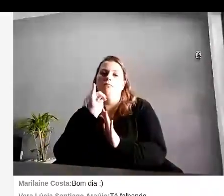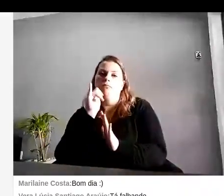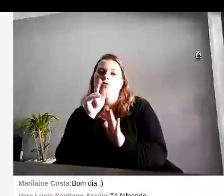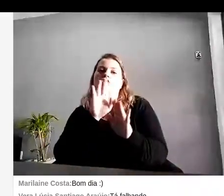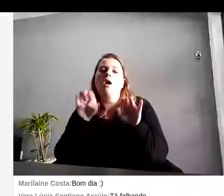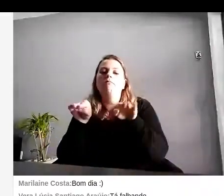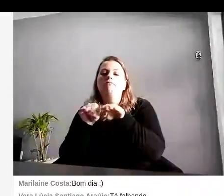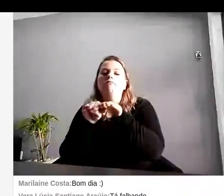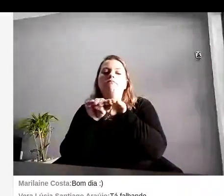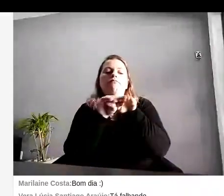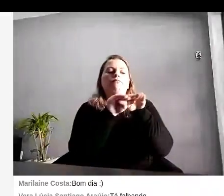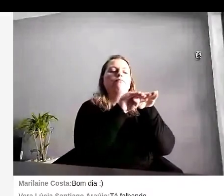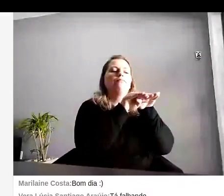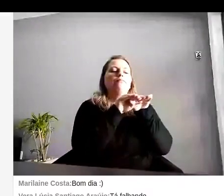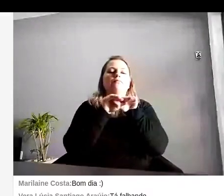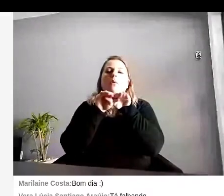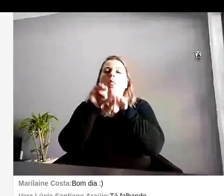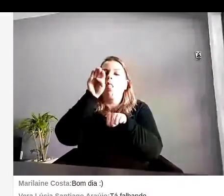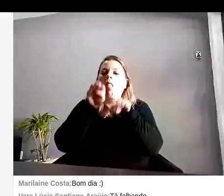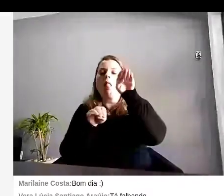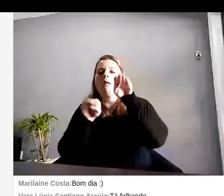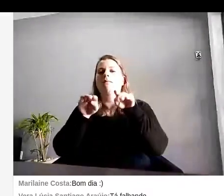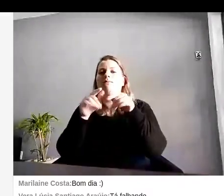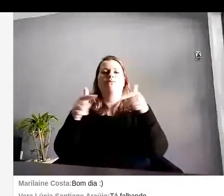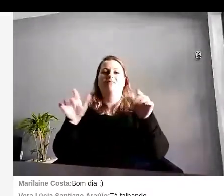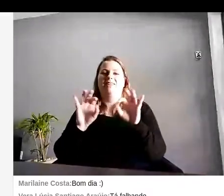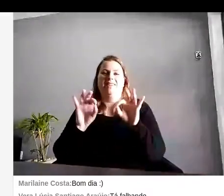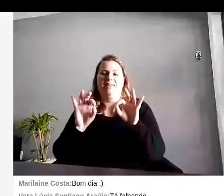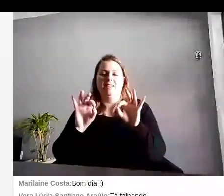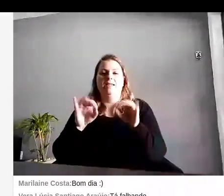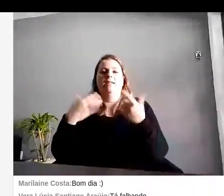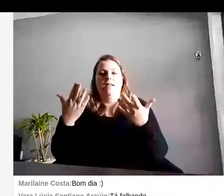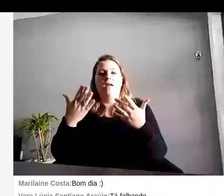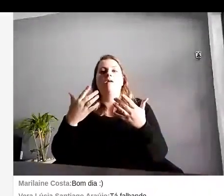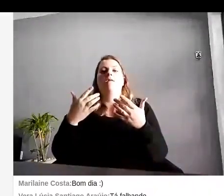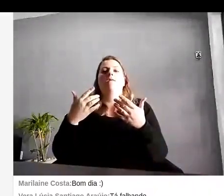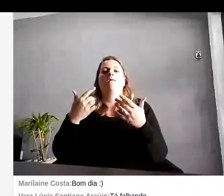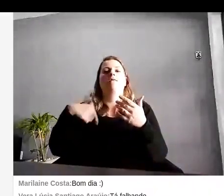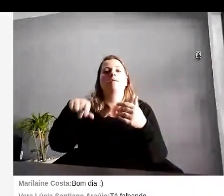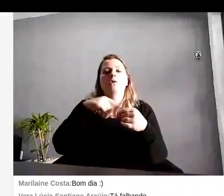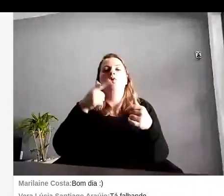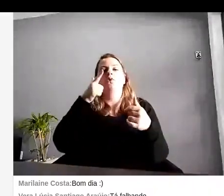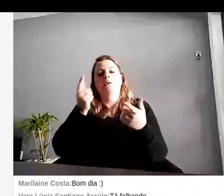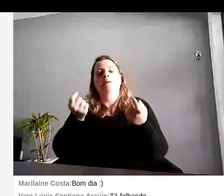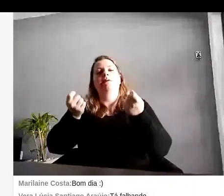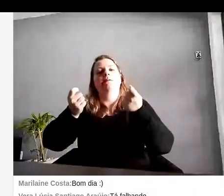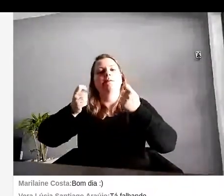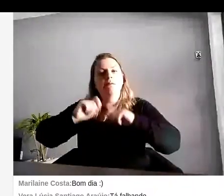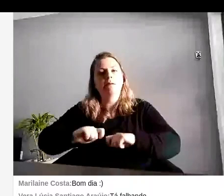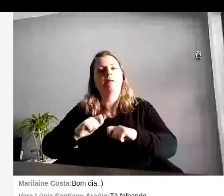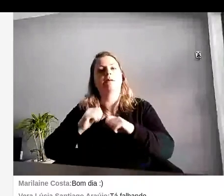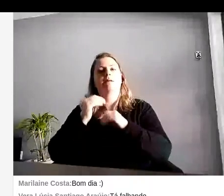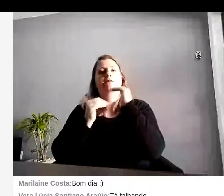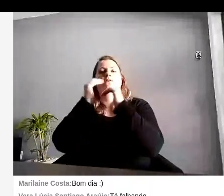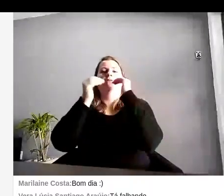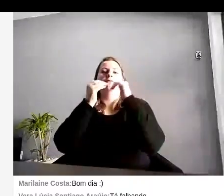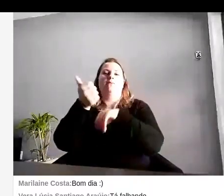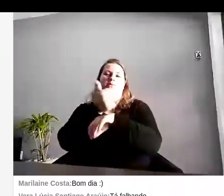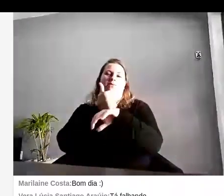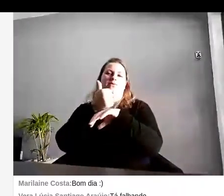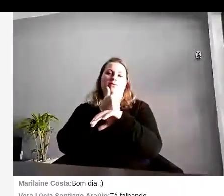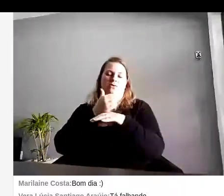nós nos desenvolvemos também, nos capacitamos também como profissionais.